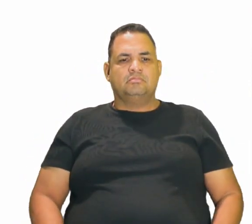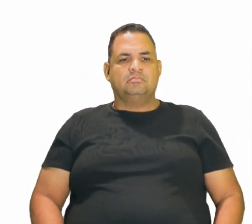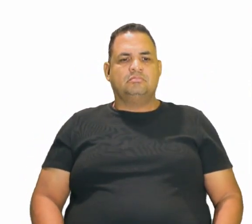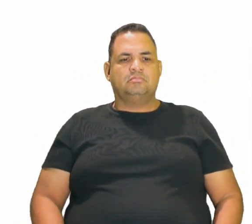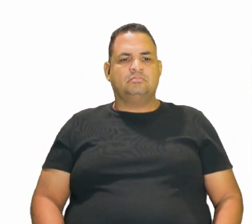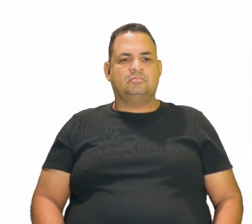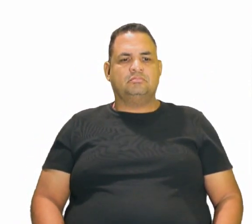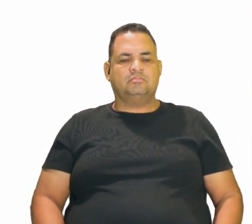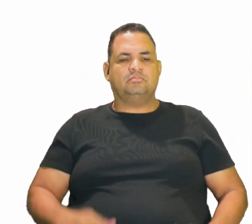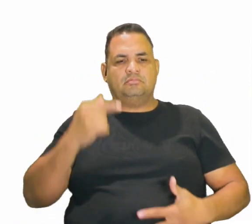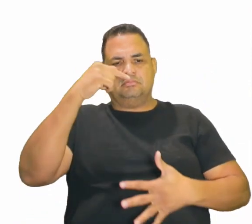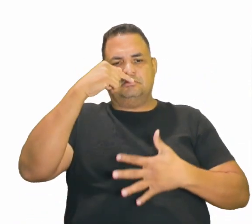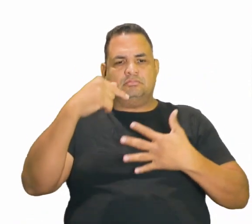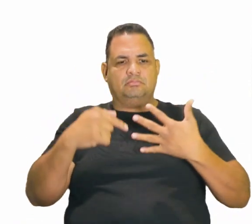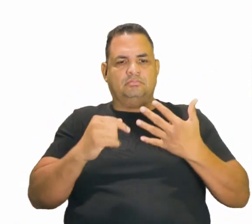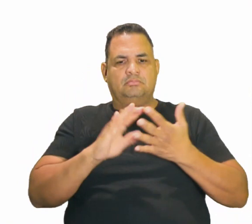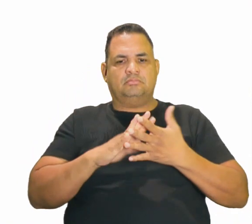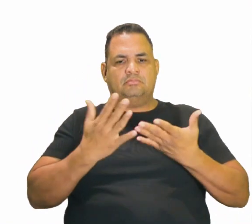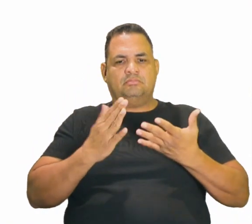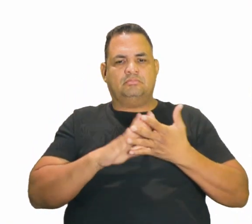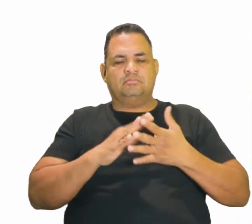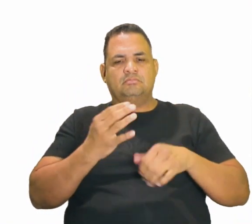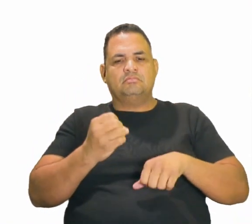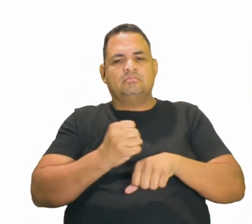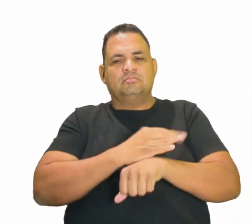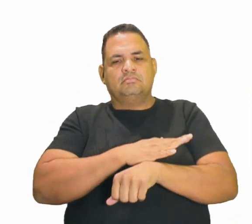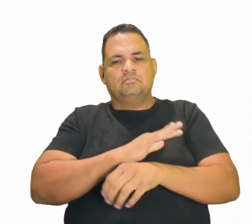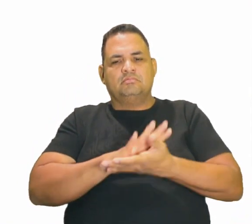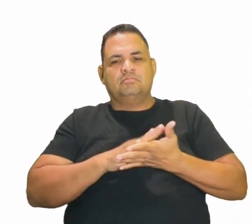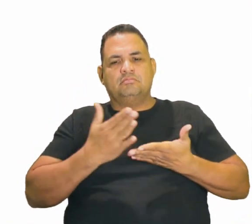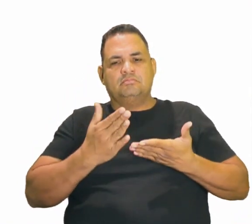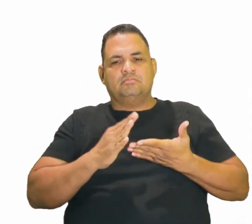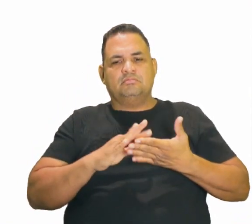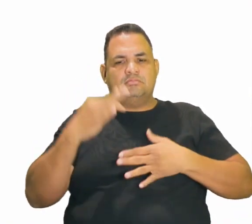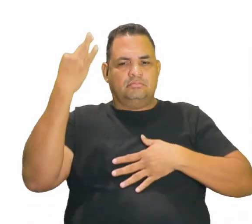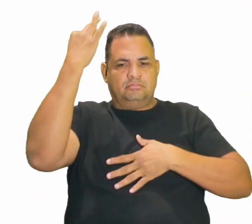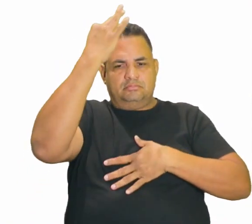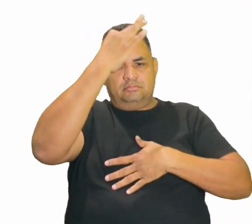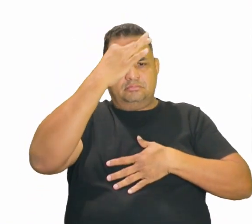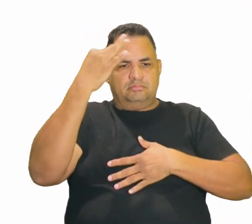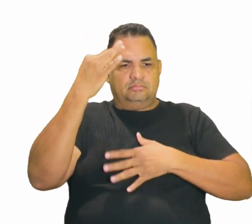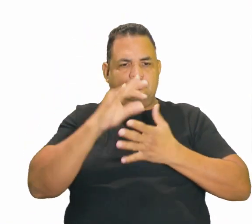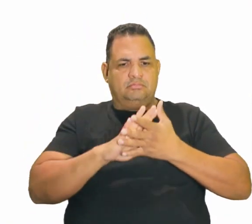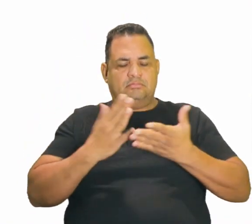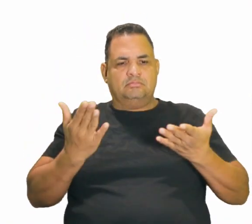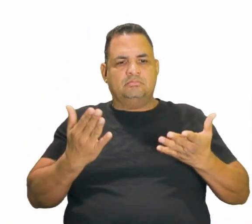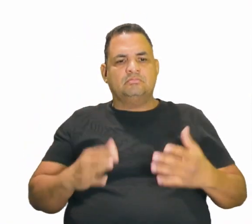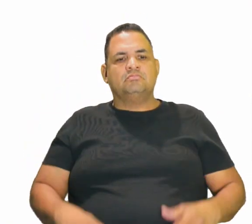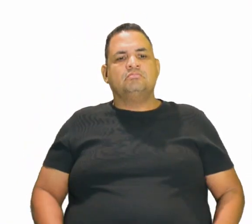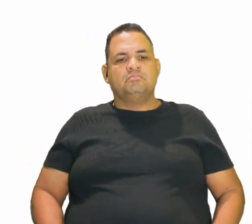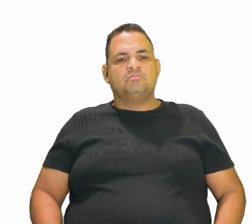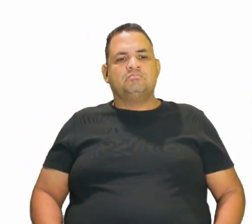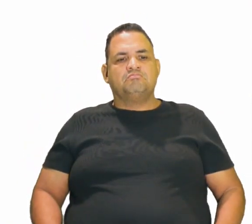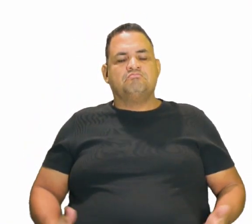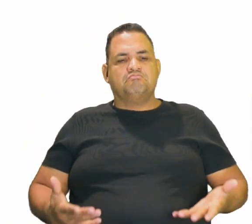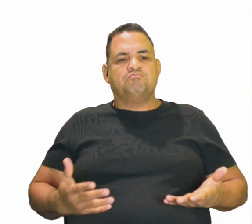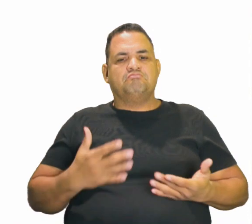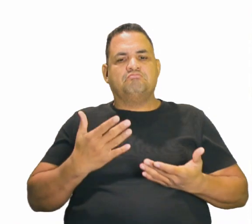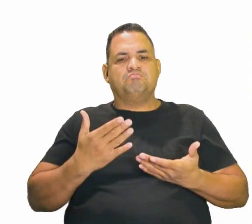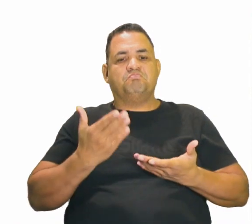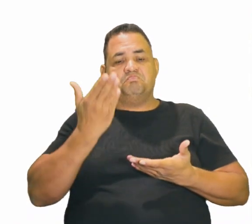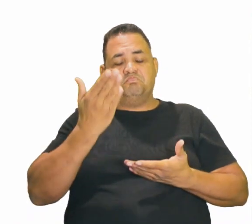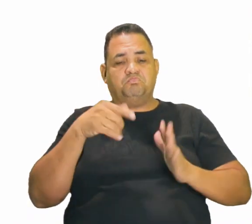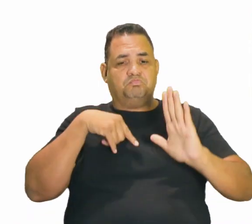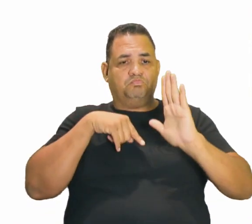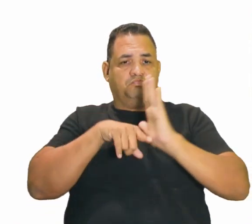aspectos afetivos espirituais entretenimento de um povo a